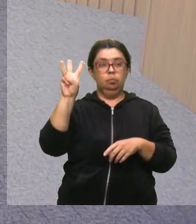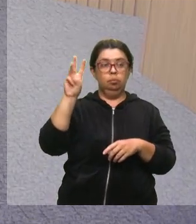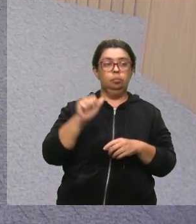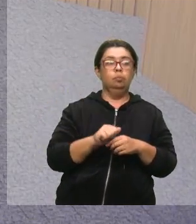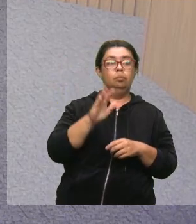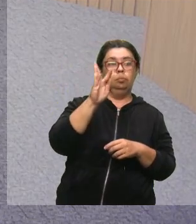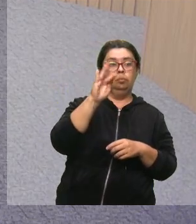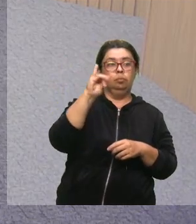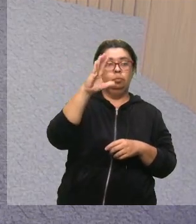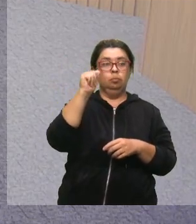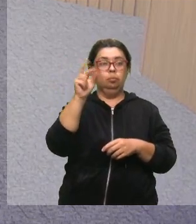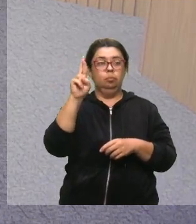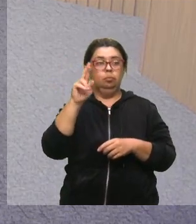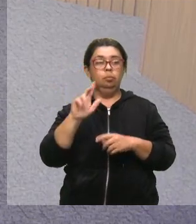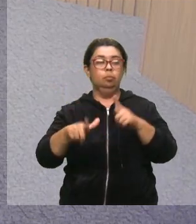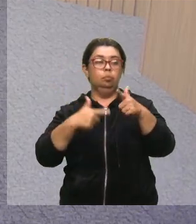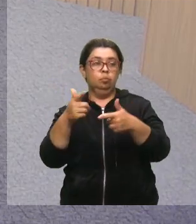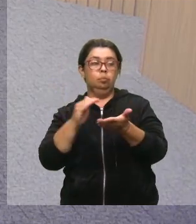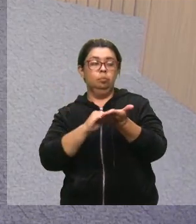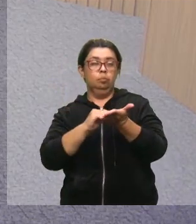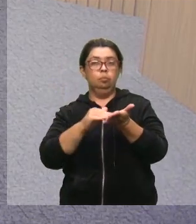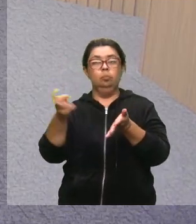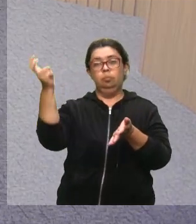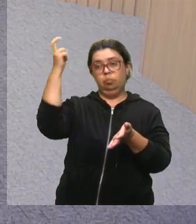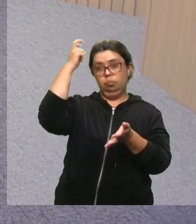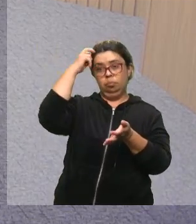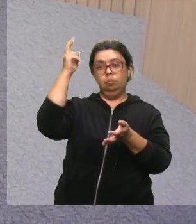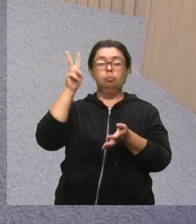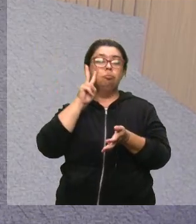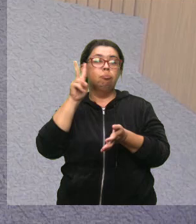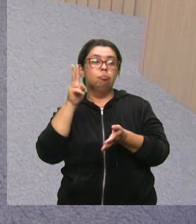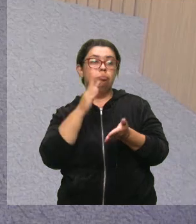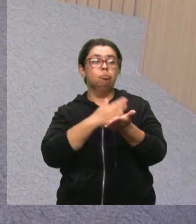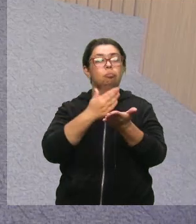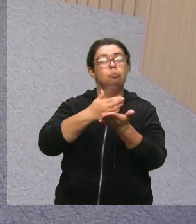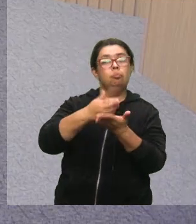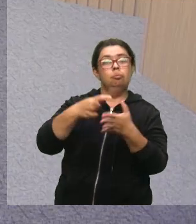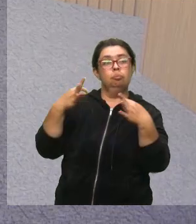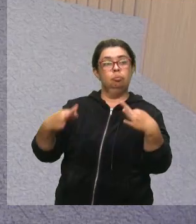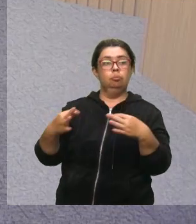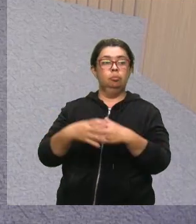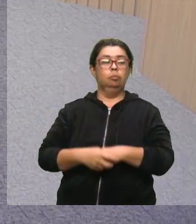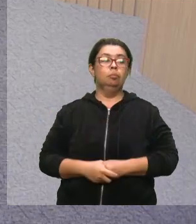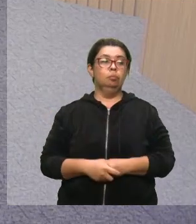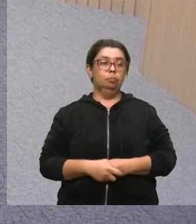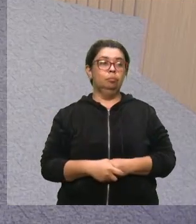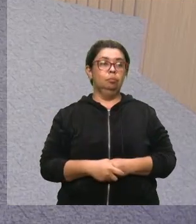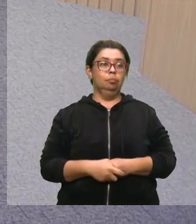vai ter que ser feita com o próximo secretário de Cultura para que possa haver aí uma distribuição mais justa desse recurso.